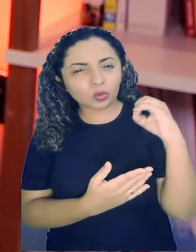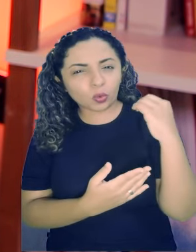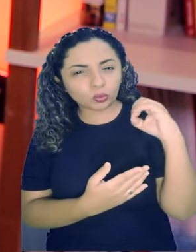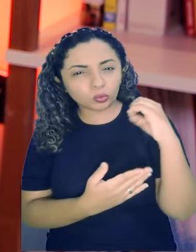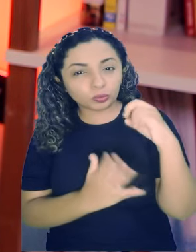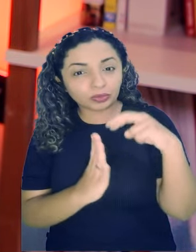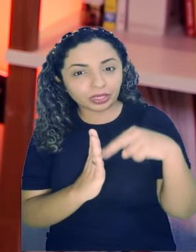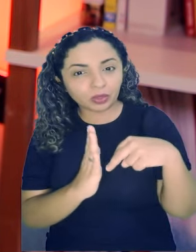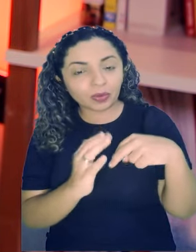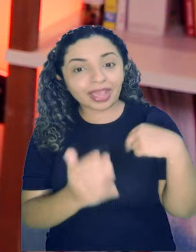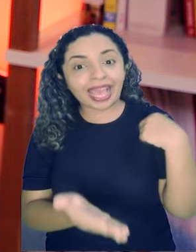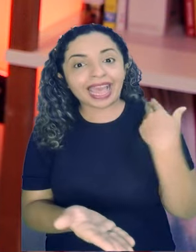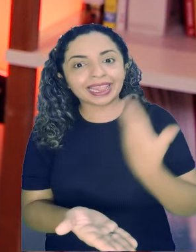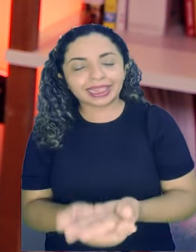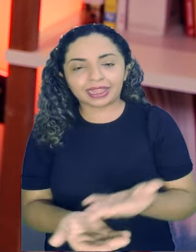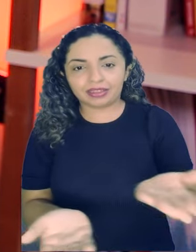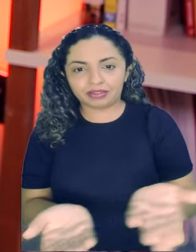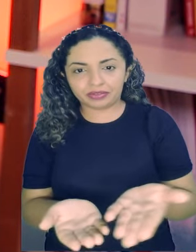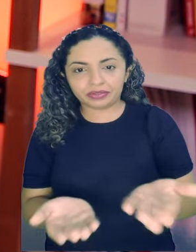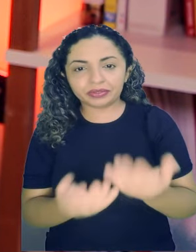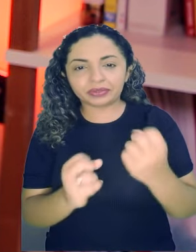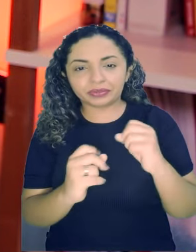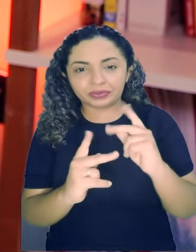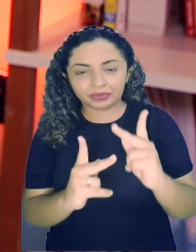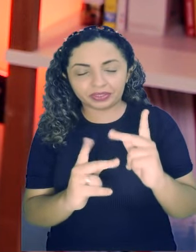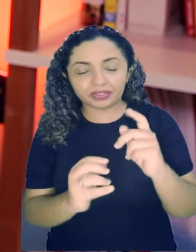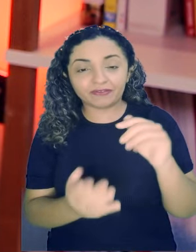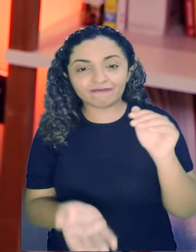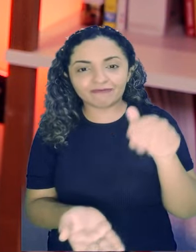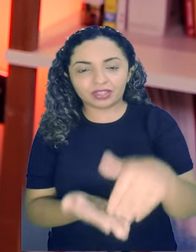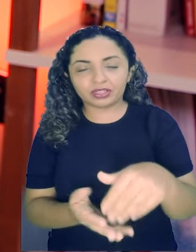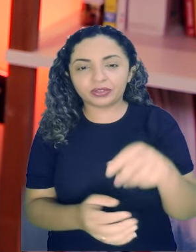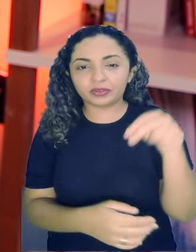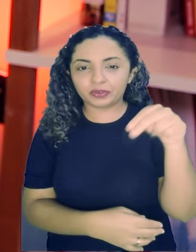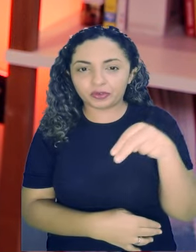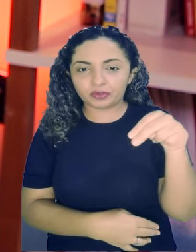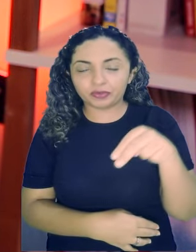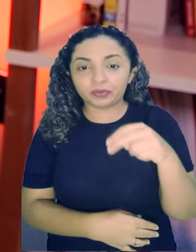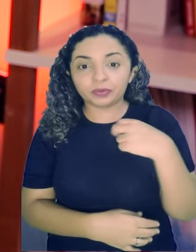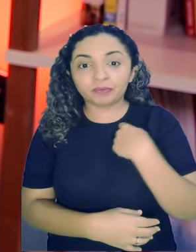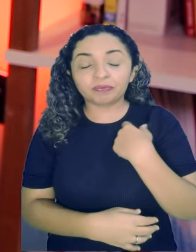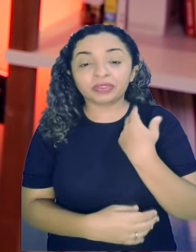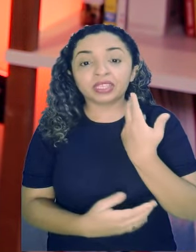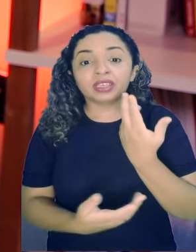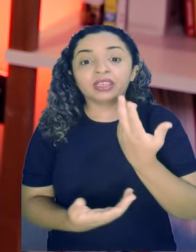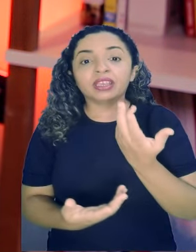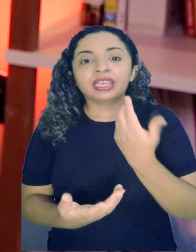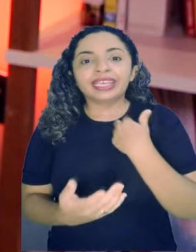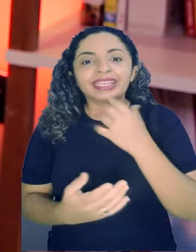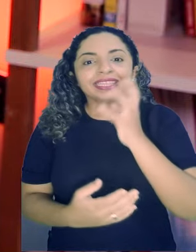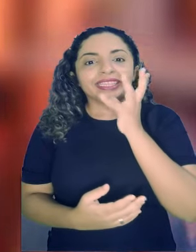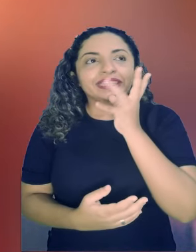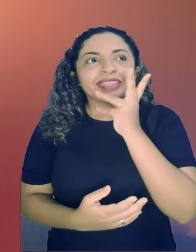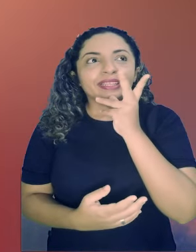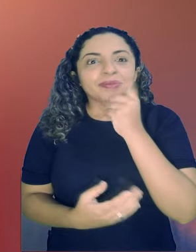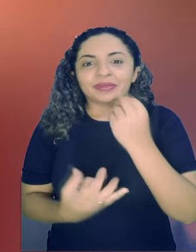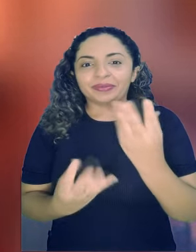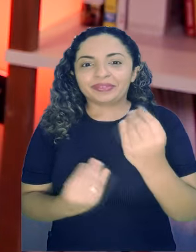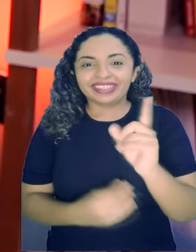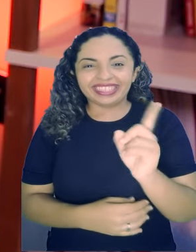de outubro, para a mais recente, que eu fiz agora no final de novembro. E aí vamos logo começar, sem muita